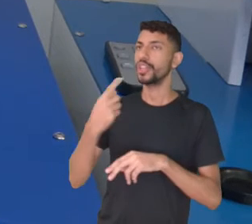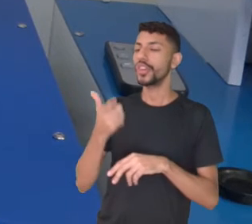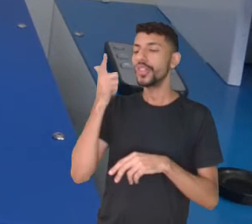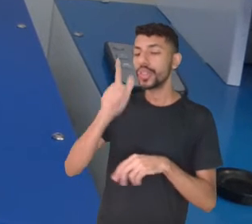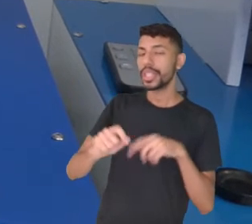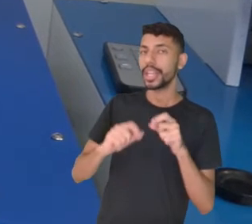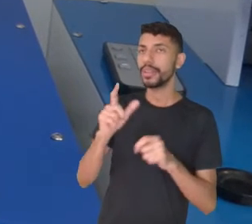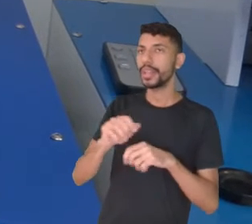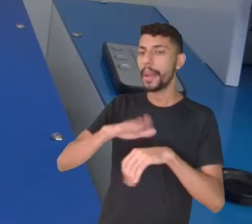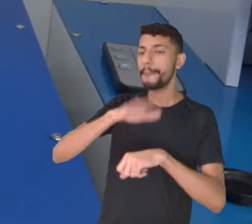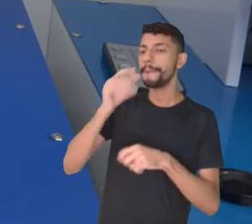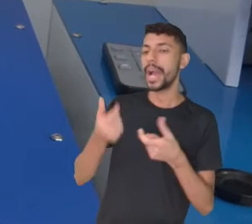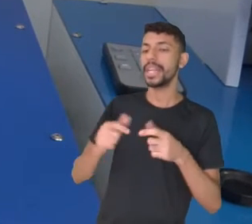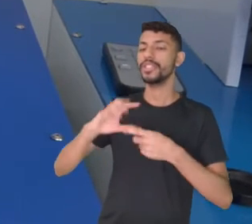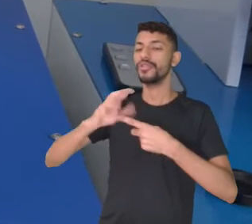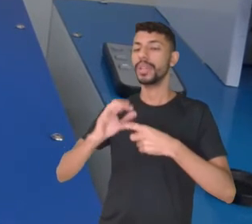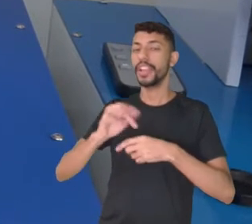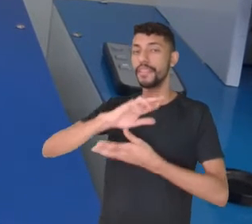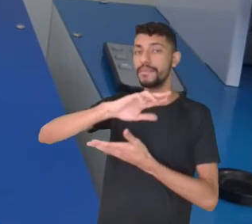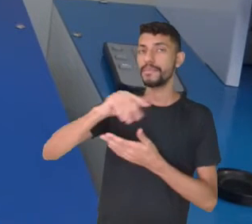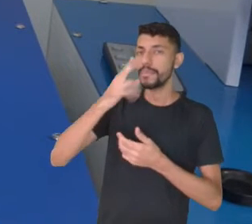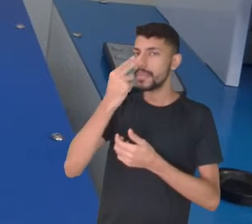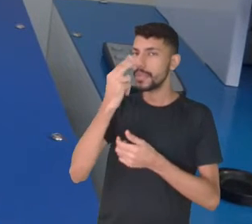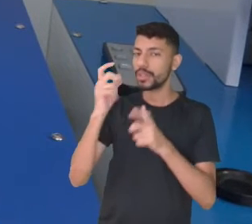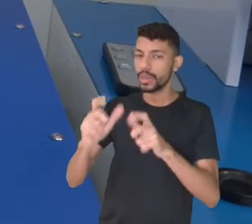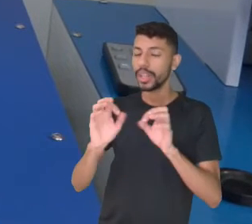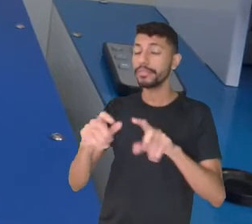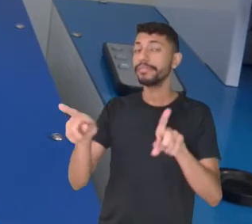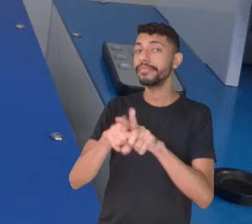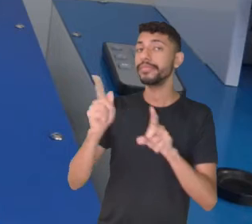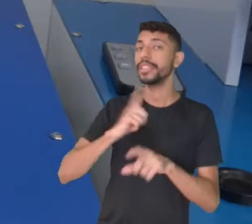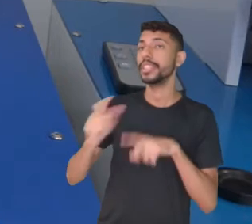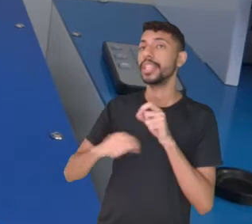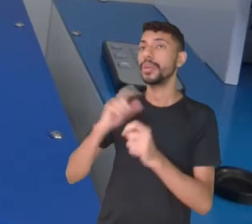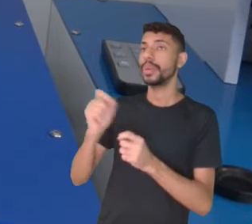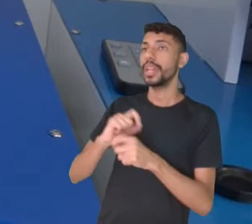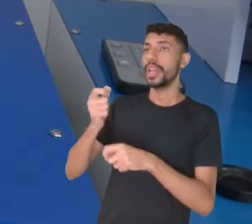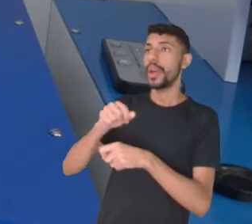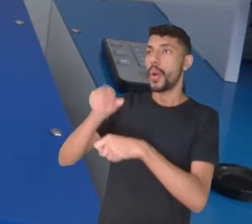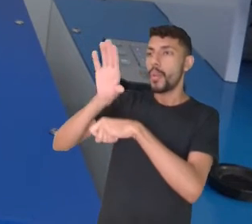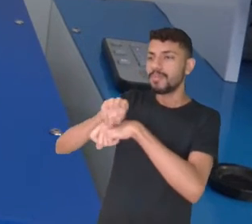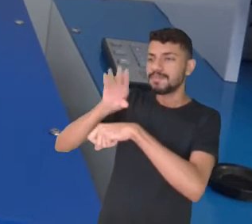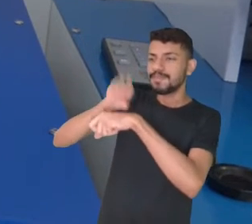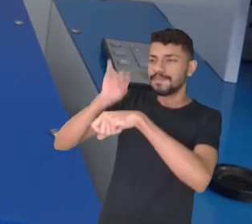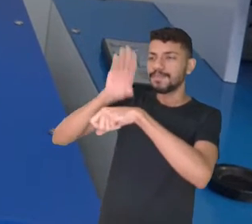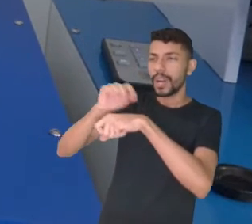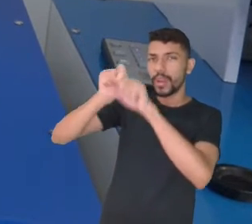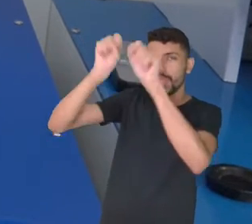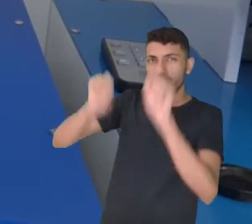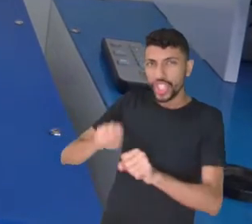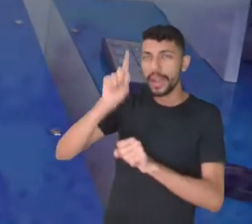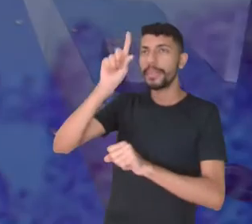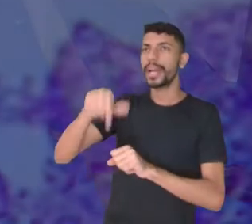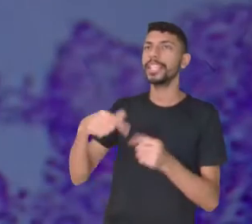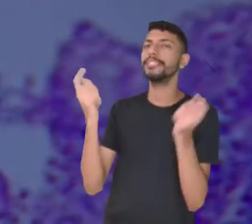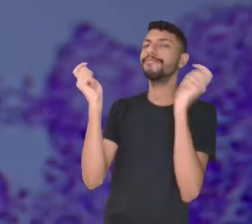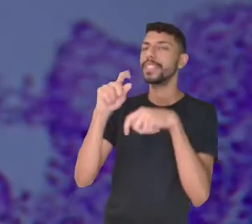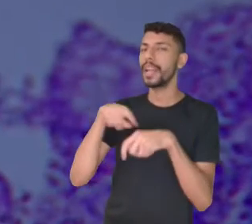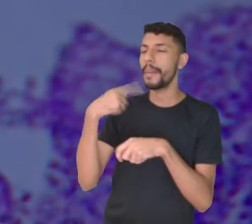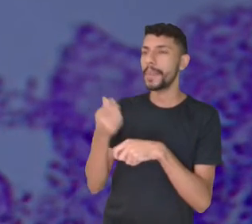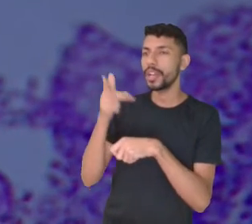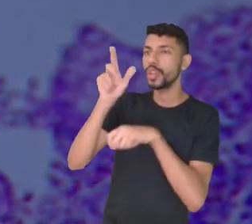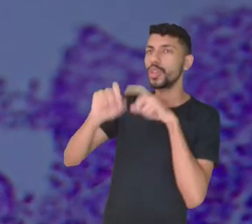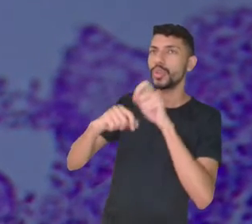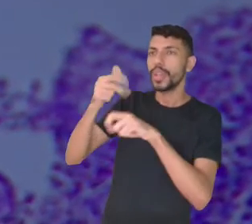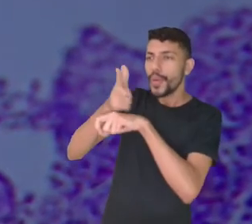equipamentos na mesma área. Ele tem um sistema de captura de imagens que proporciona que a gente consiga pegar as imagens do